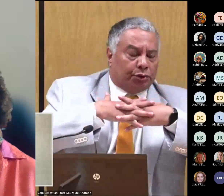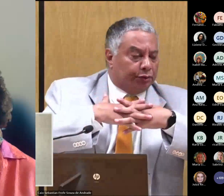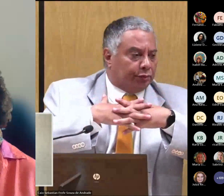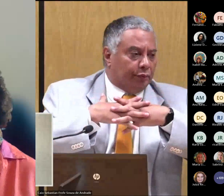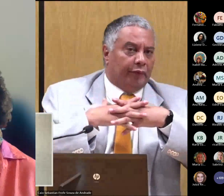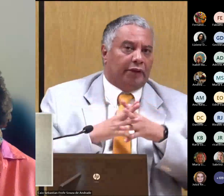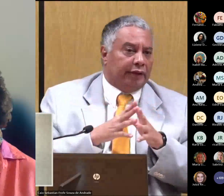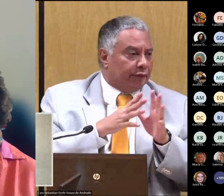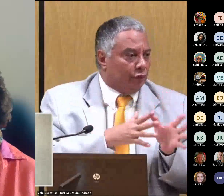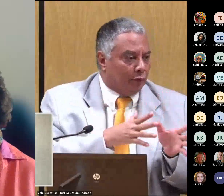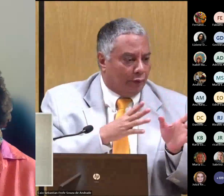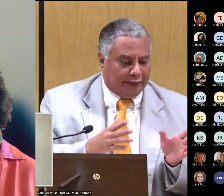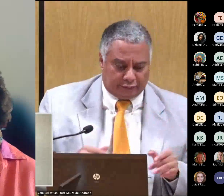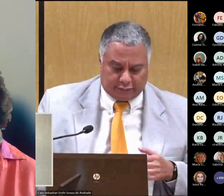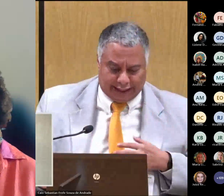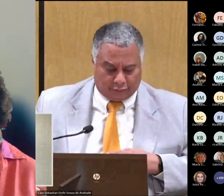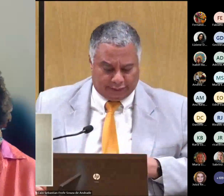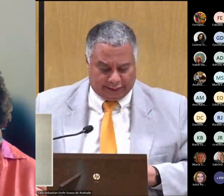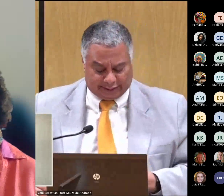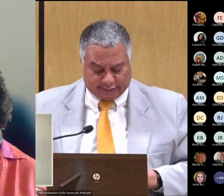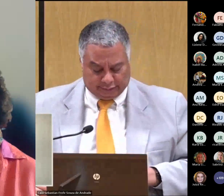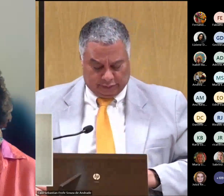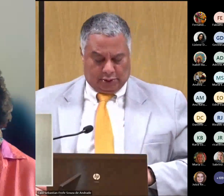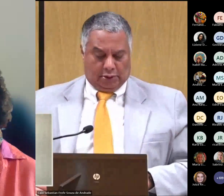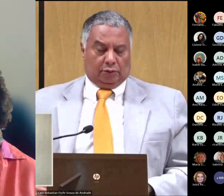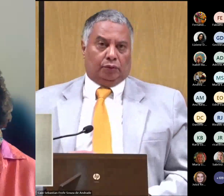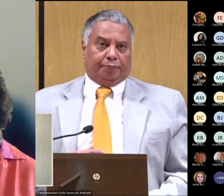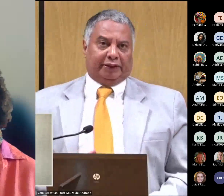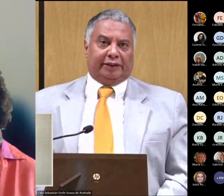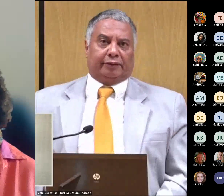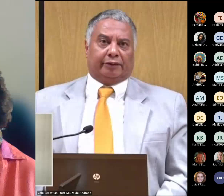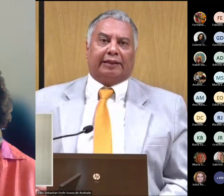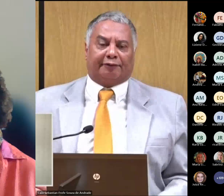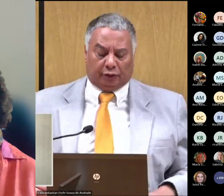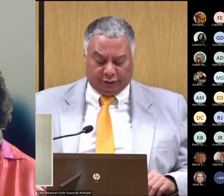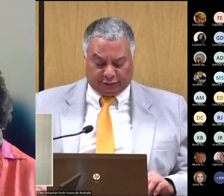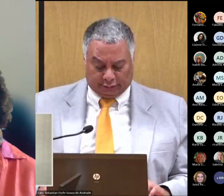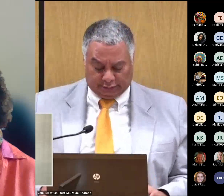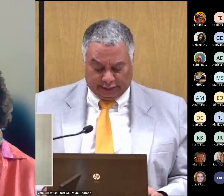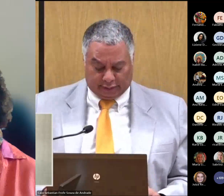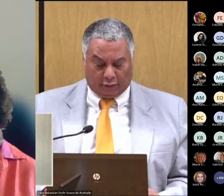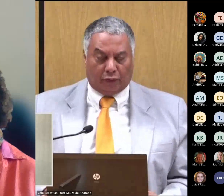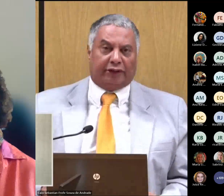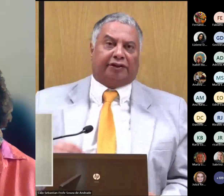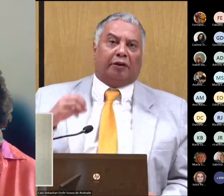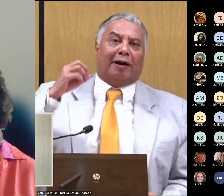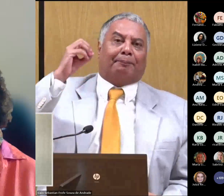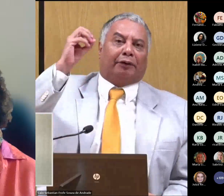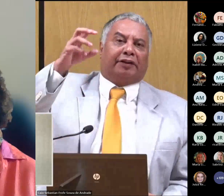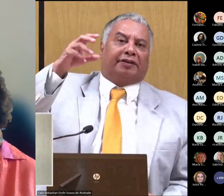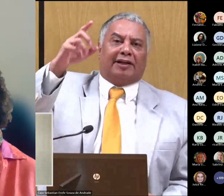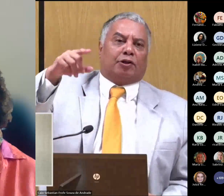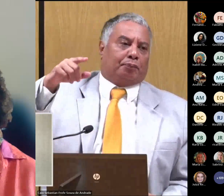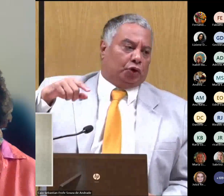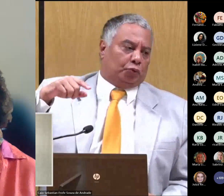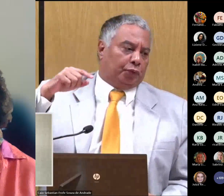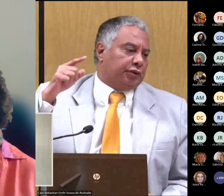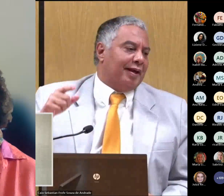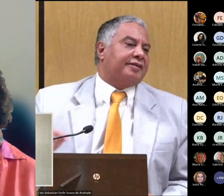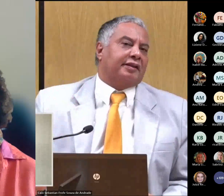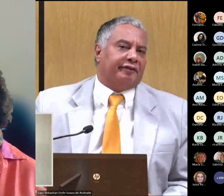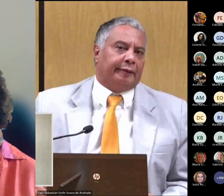conjunto E no momento tá a coordenação do presidente do trf2 que é o Guilherme calmão que a gente tem uma paa de sete pontos